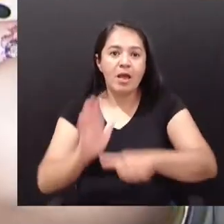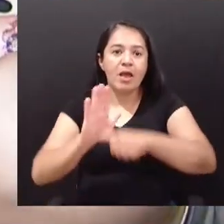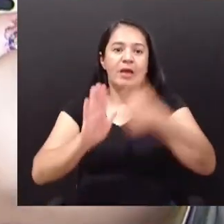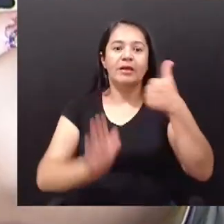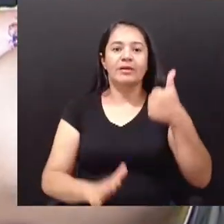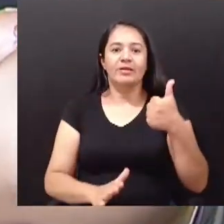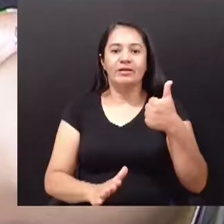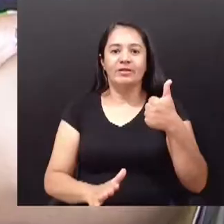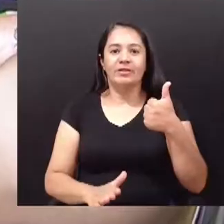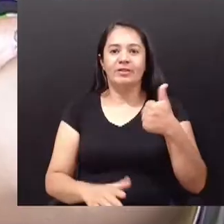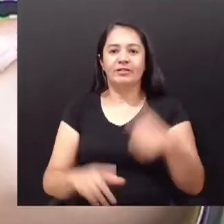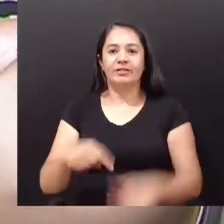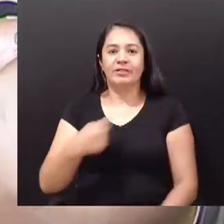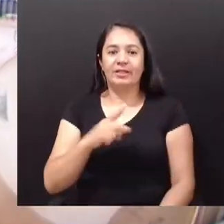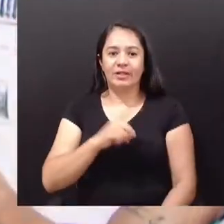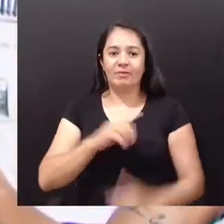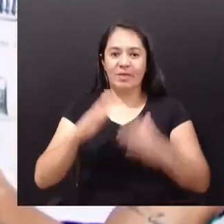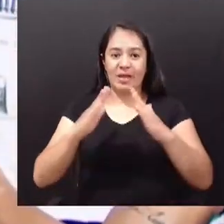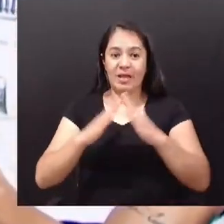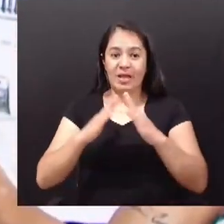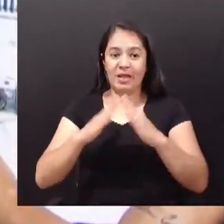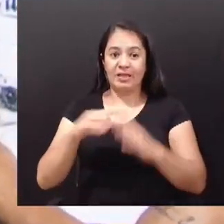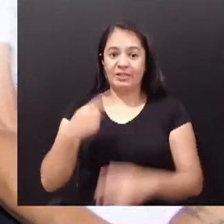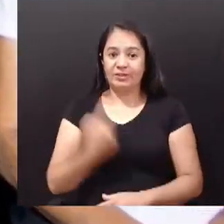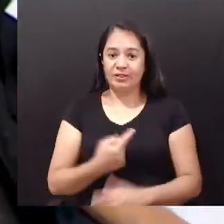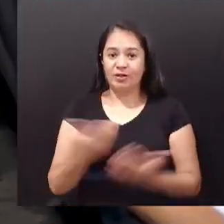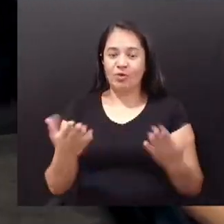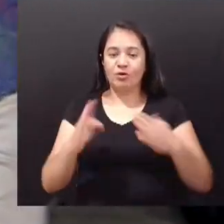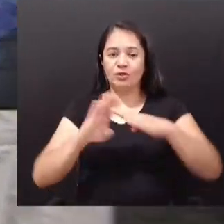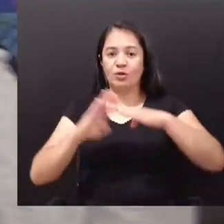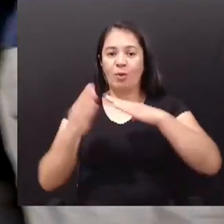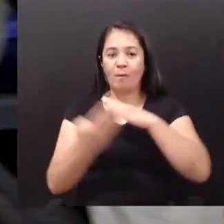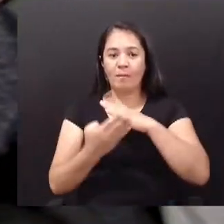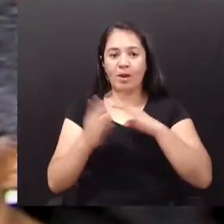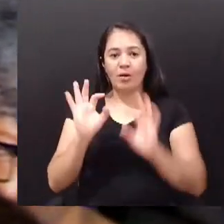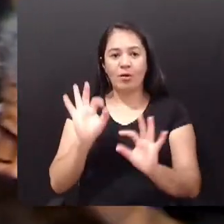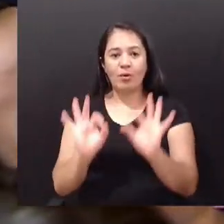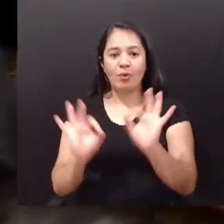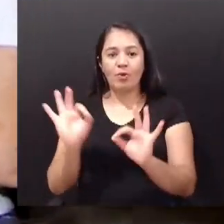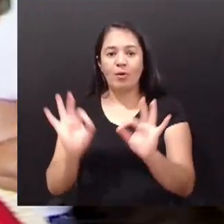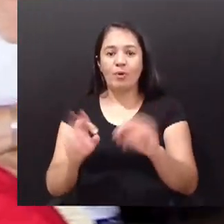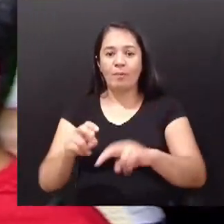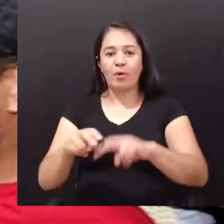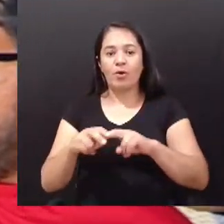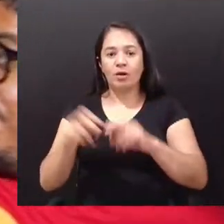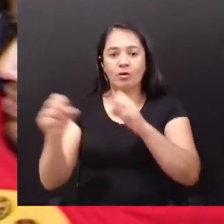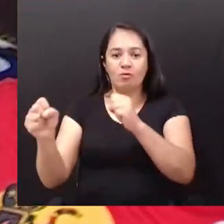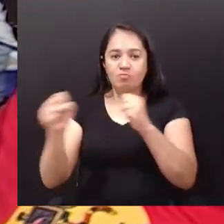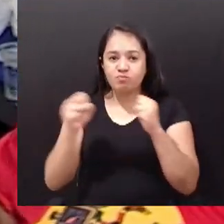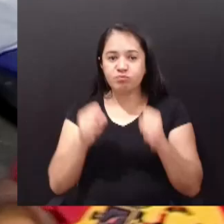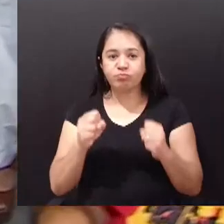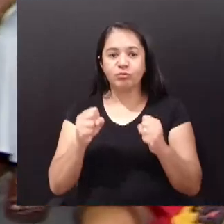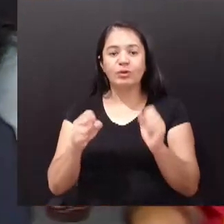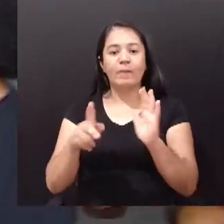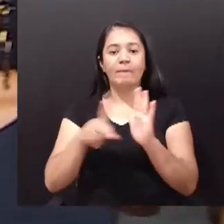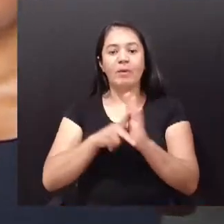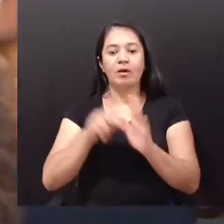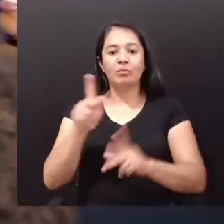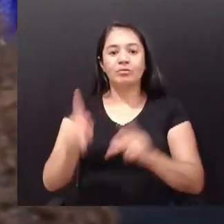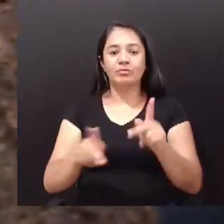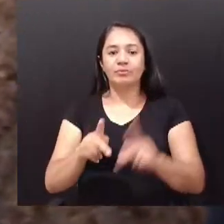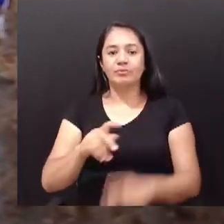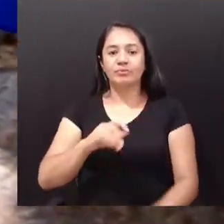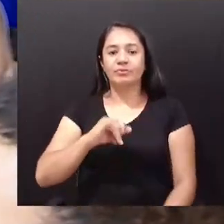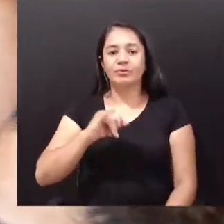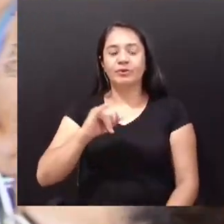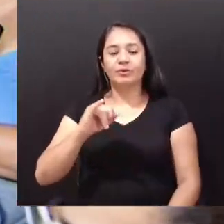nossa, numa ocupação, hoje um bairro organizado, devido ao poder do povo, o Jardim Caraí. Meu